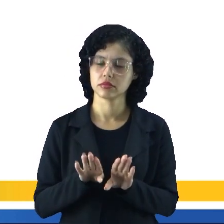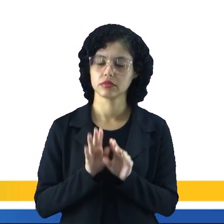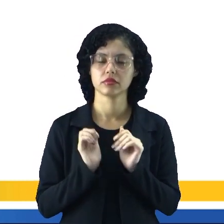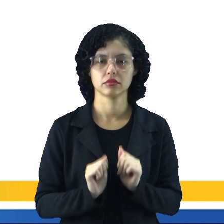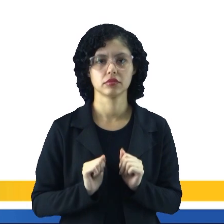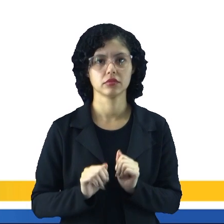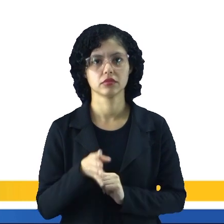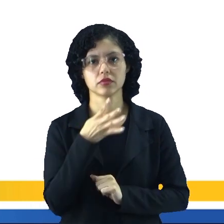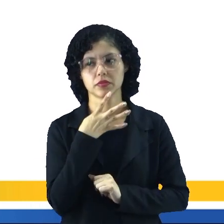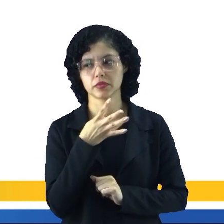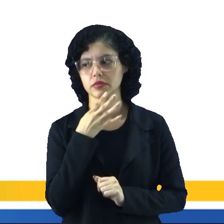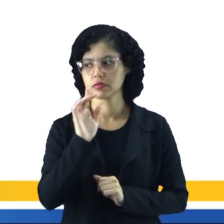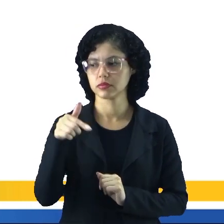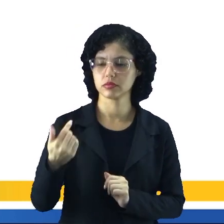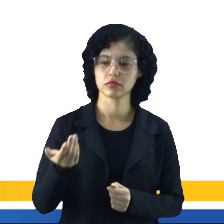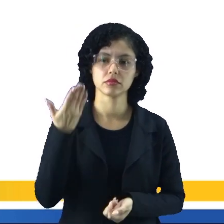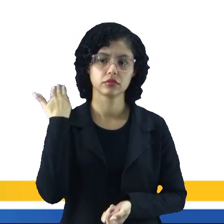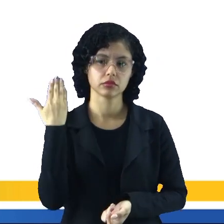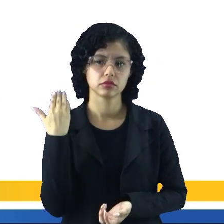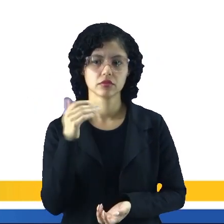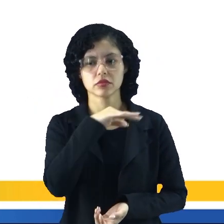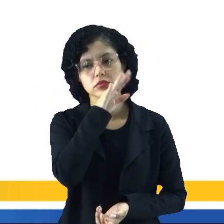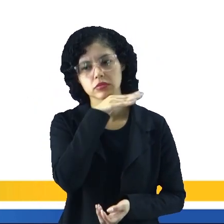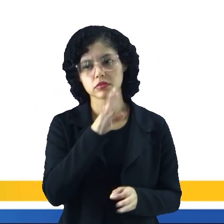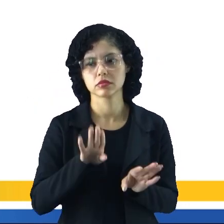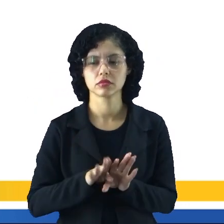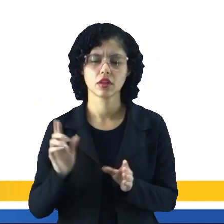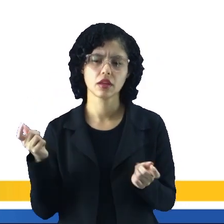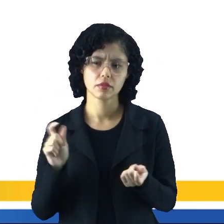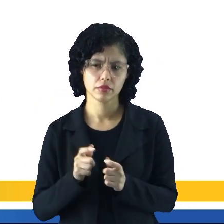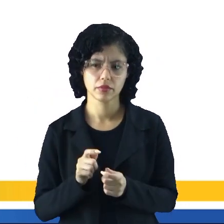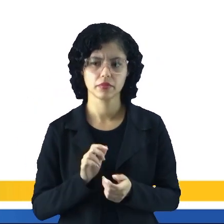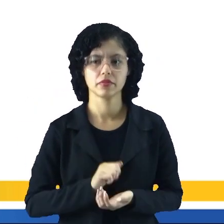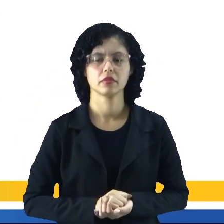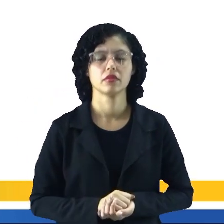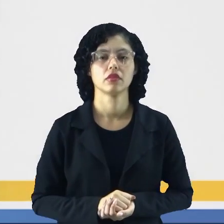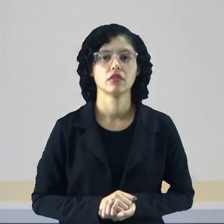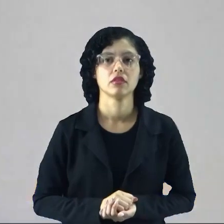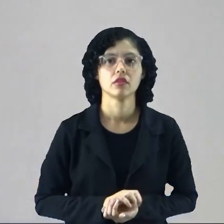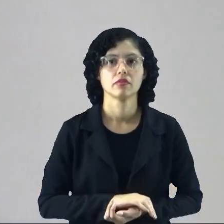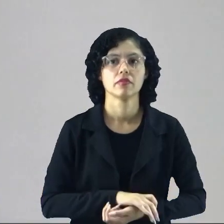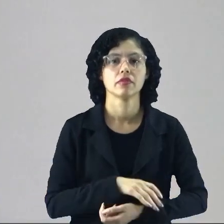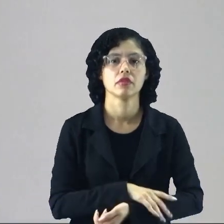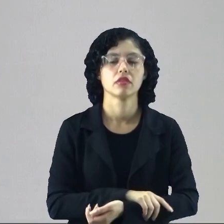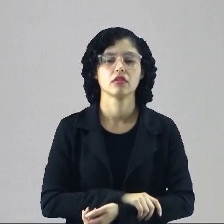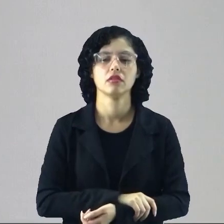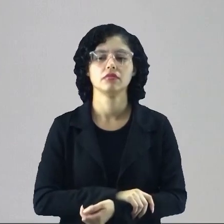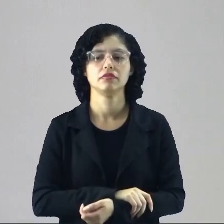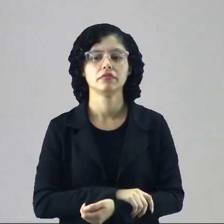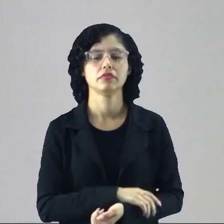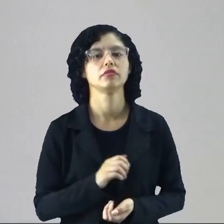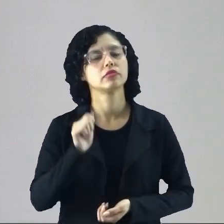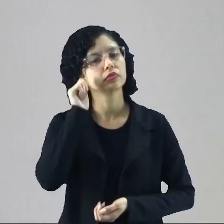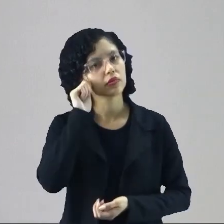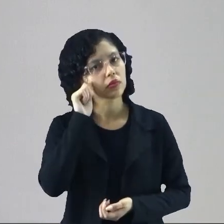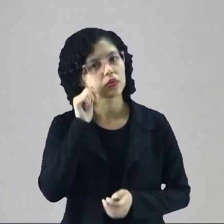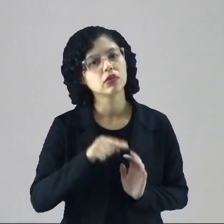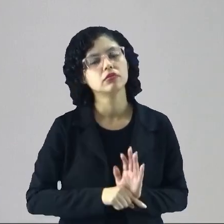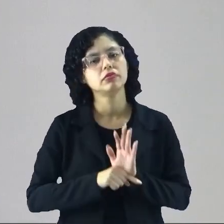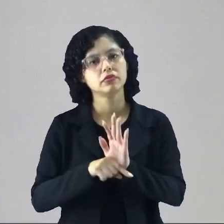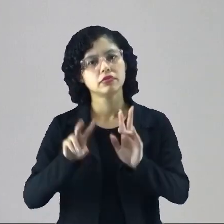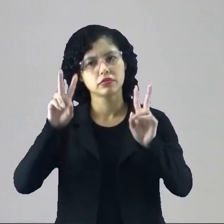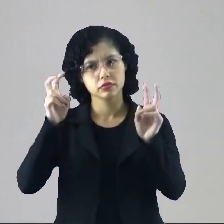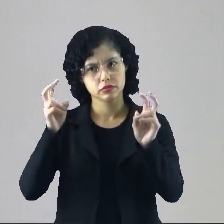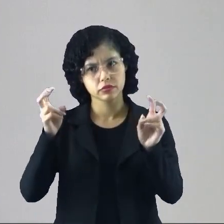podem ser reconhecidos lá nos animais ainda que em menor grau certo então aqui o autor ele apresenta